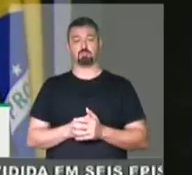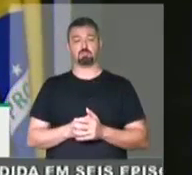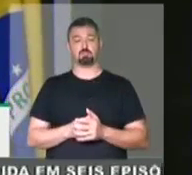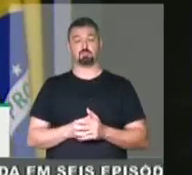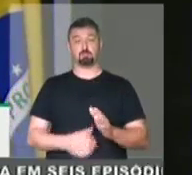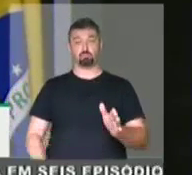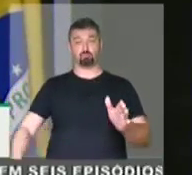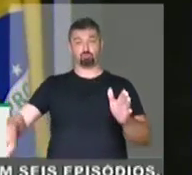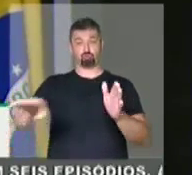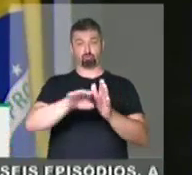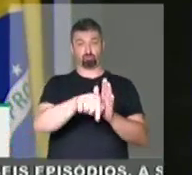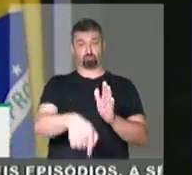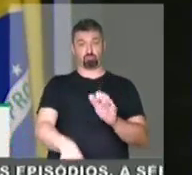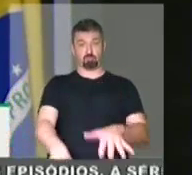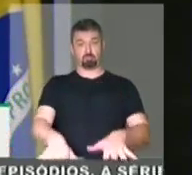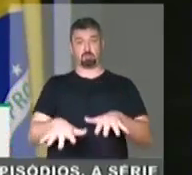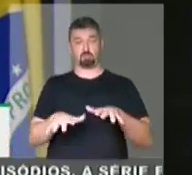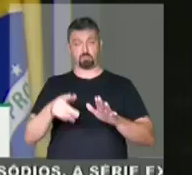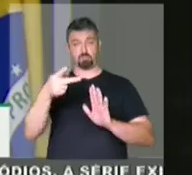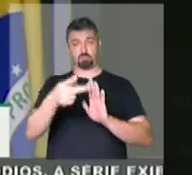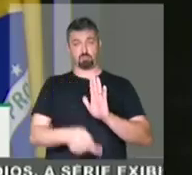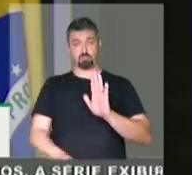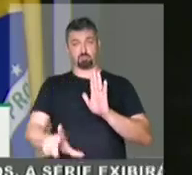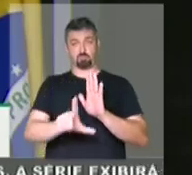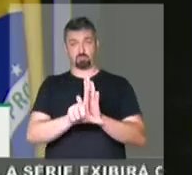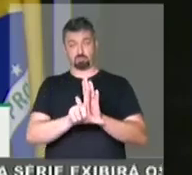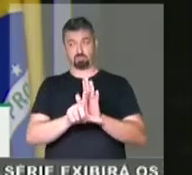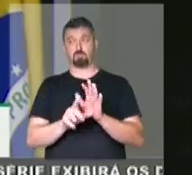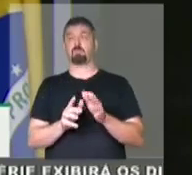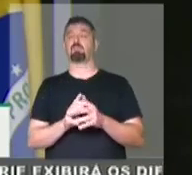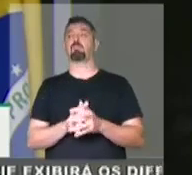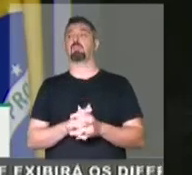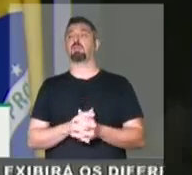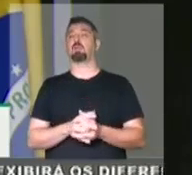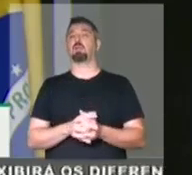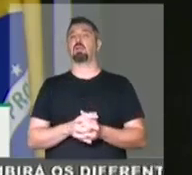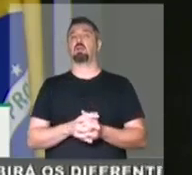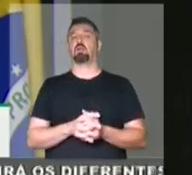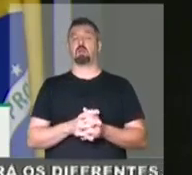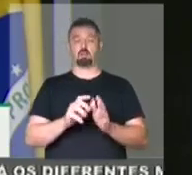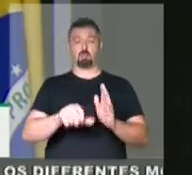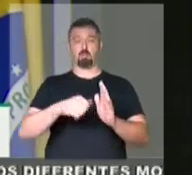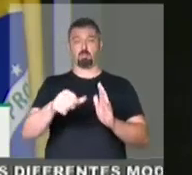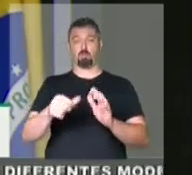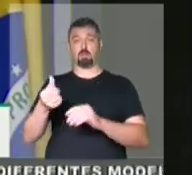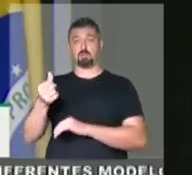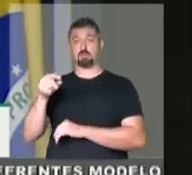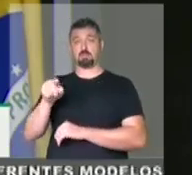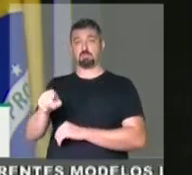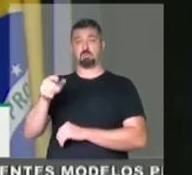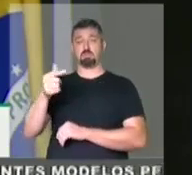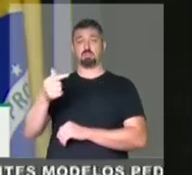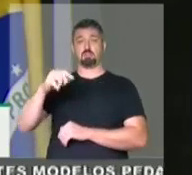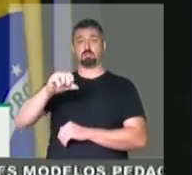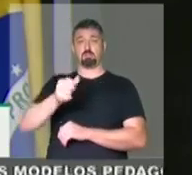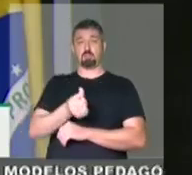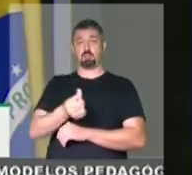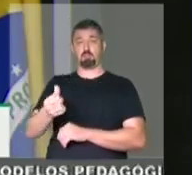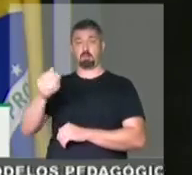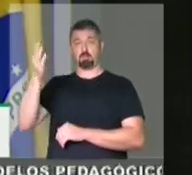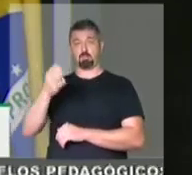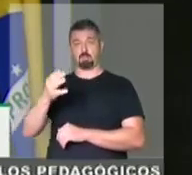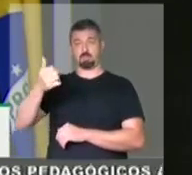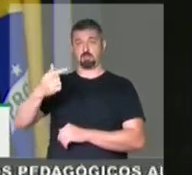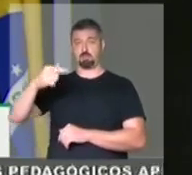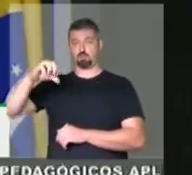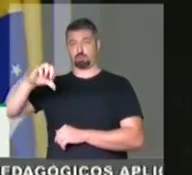Chega para exame deste plenário o projeto de lei que altera a lei número 6.766 de